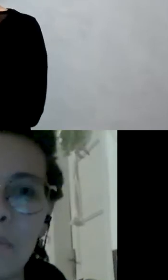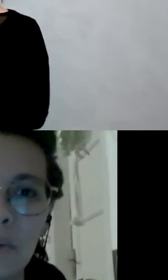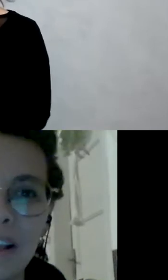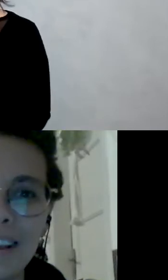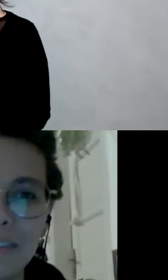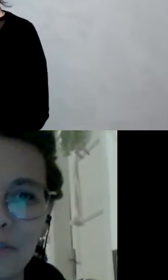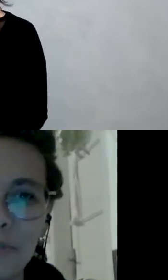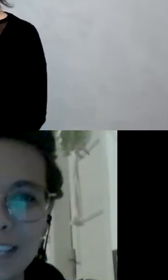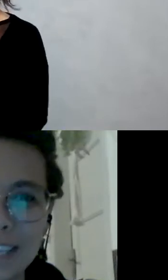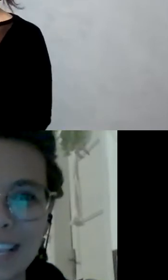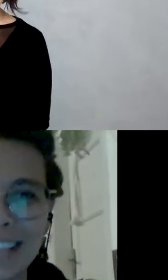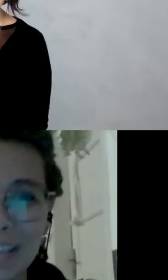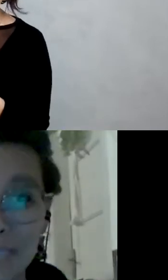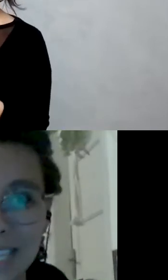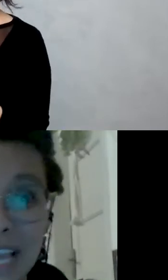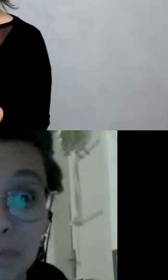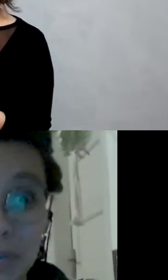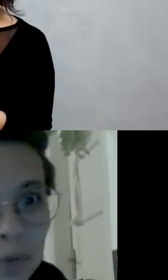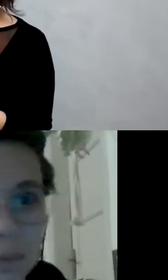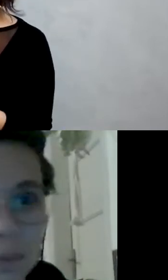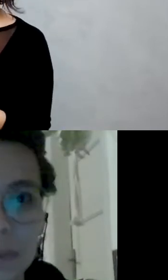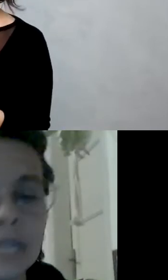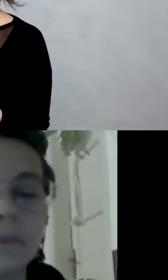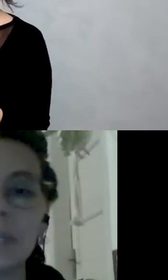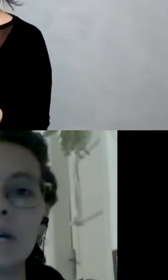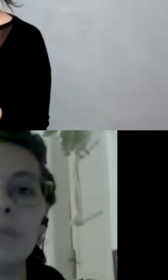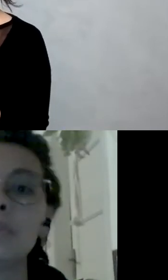Porque quando a gente lê, por exemplo, Ideias para Adiar o Fim do Mundo, ou quando a gente escuta mesmo o Ailton